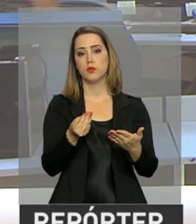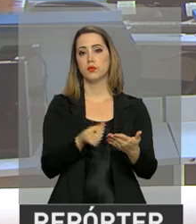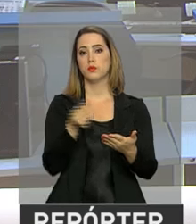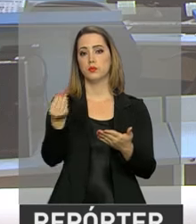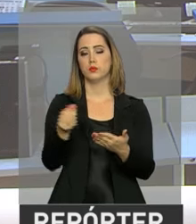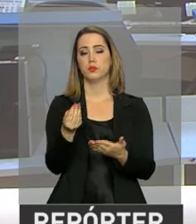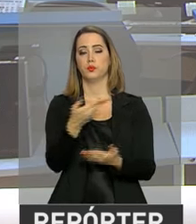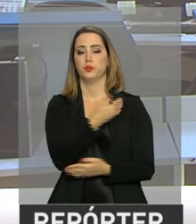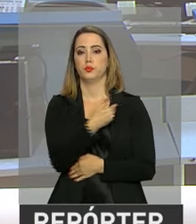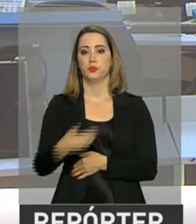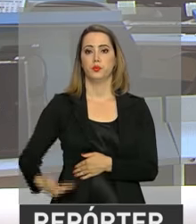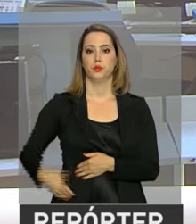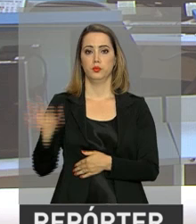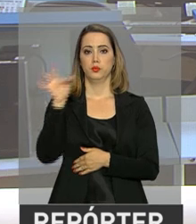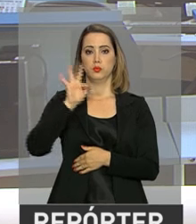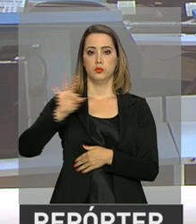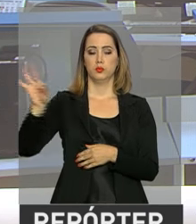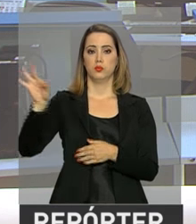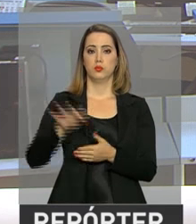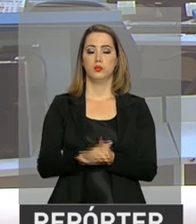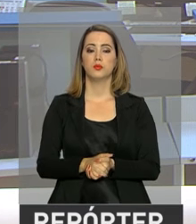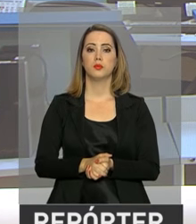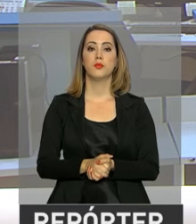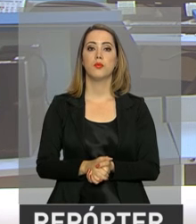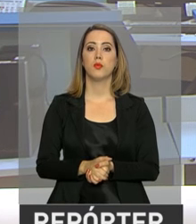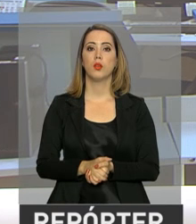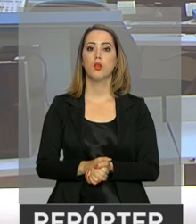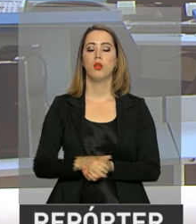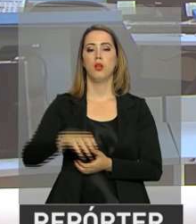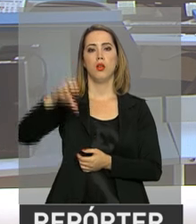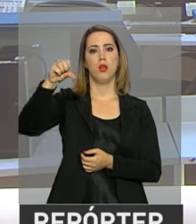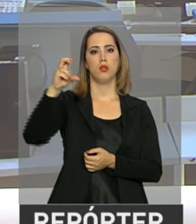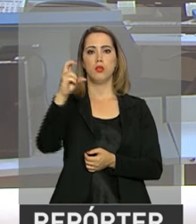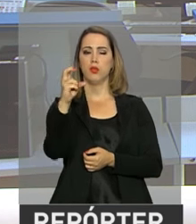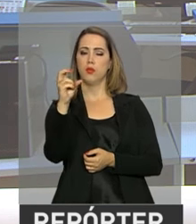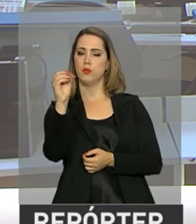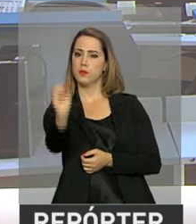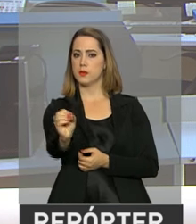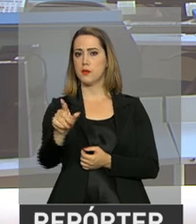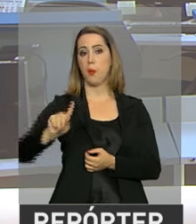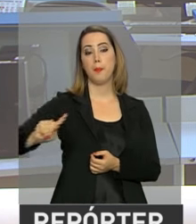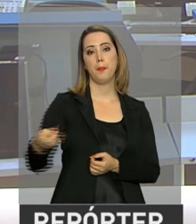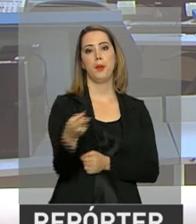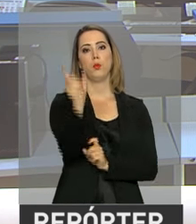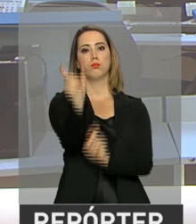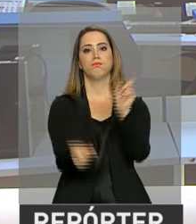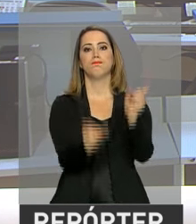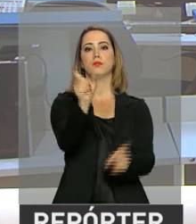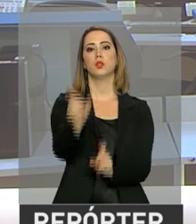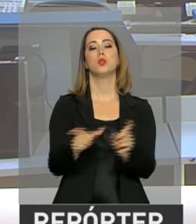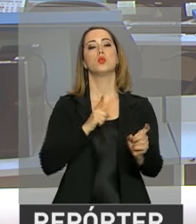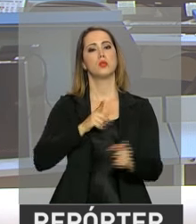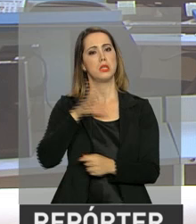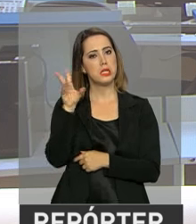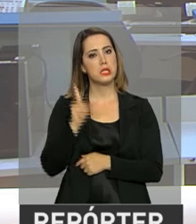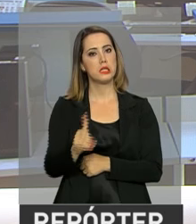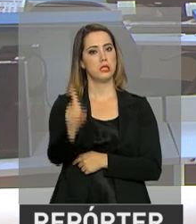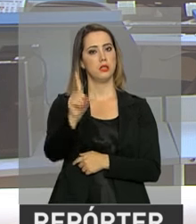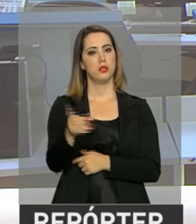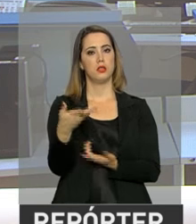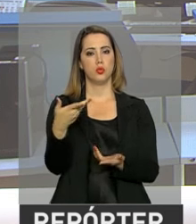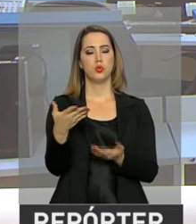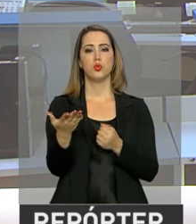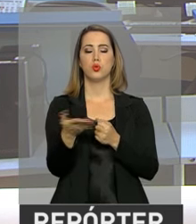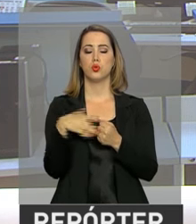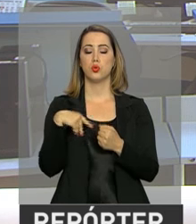União. 950.000 trabalhadores que têm direito ao abono salarial ano base 2014 ainda não sacaram o